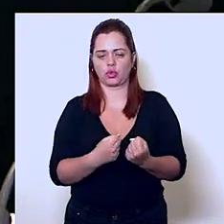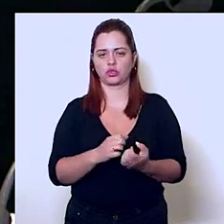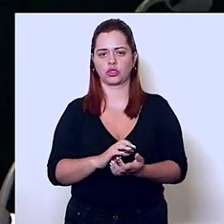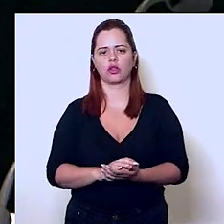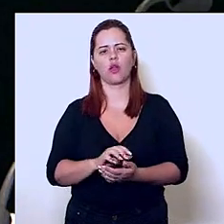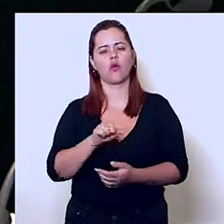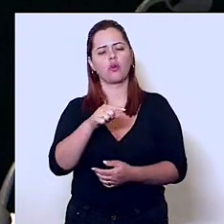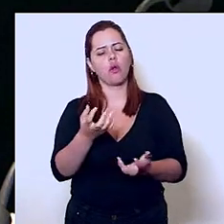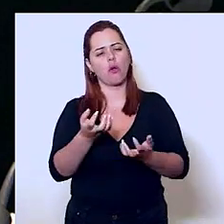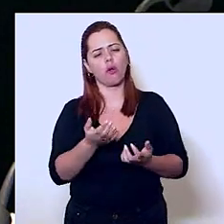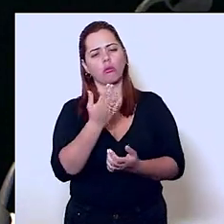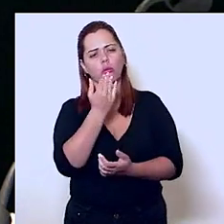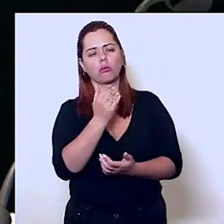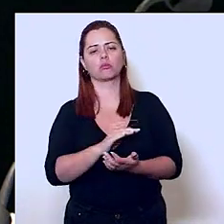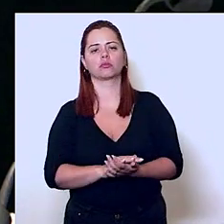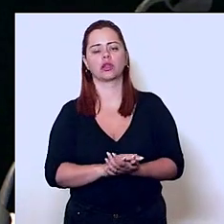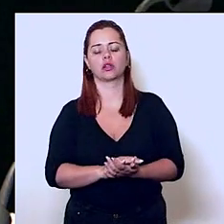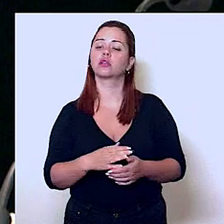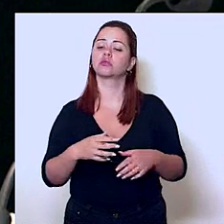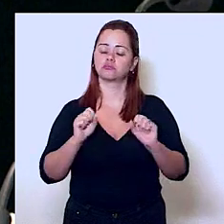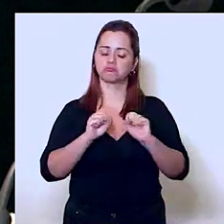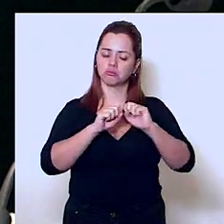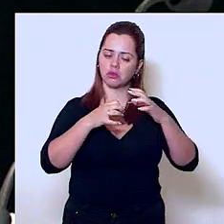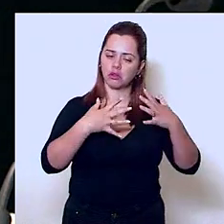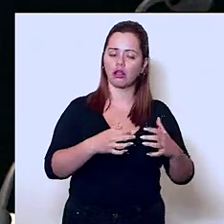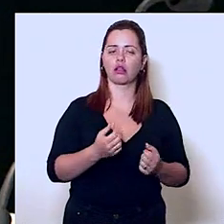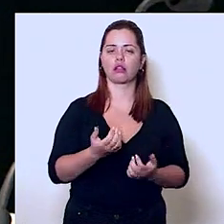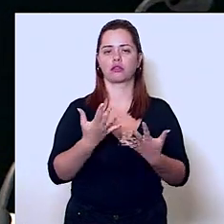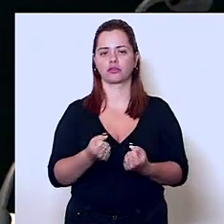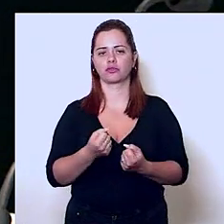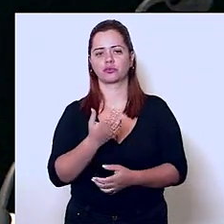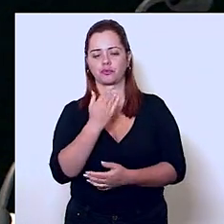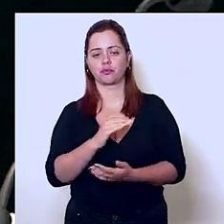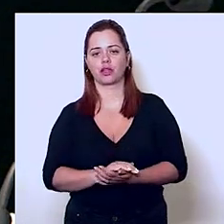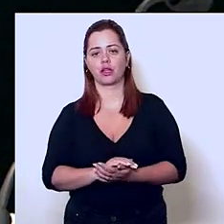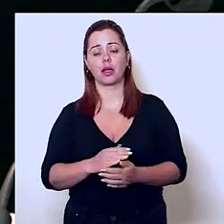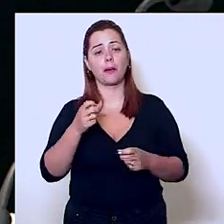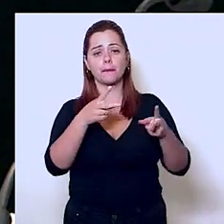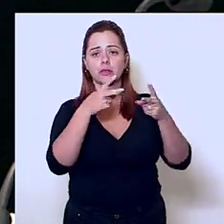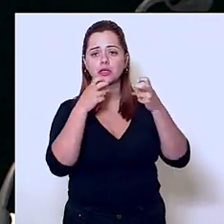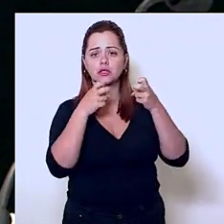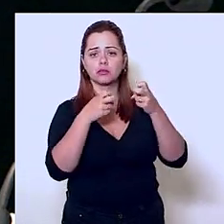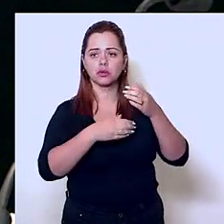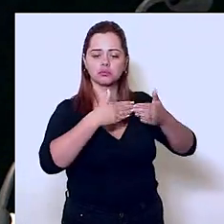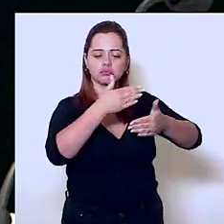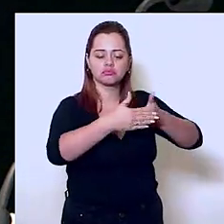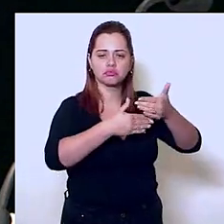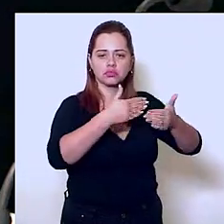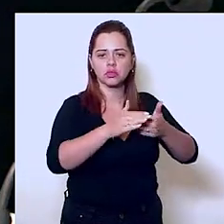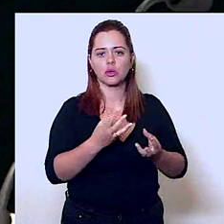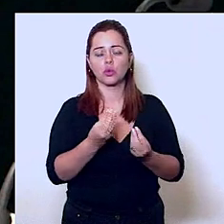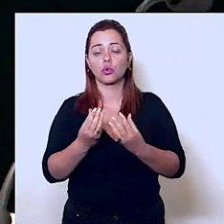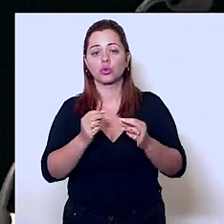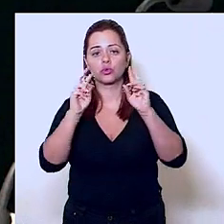Claro, vamos almoçar. Quando a gente percebeu, a conversa foi desenvolvendo de uma maneira tão humana, né, para além